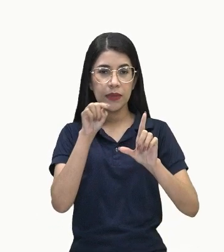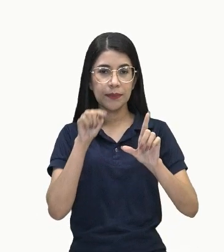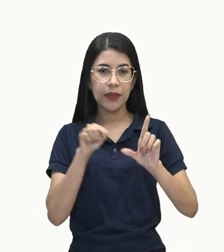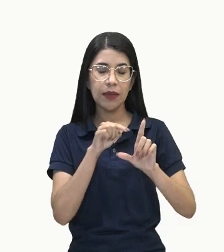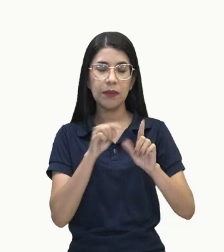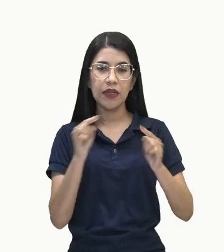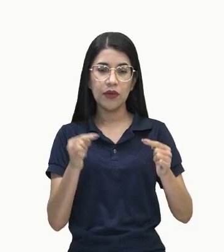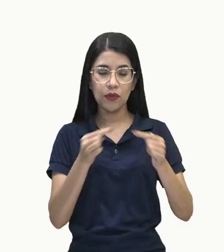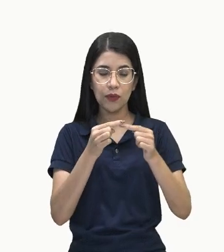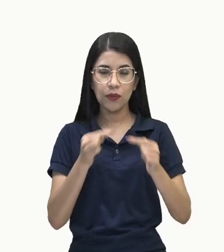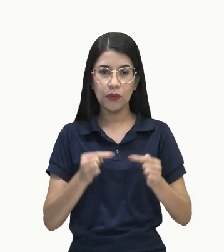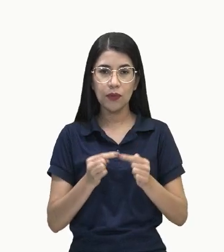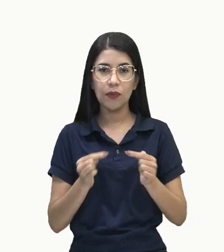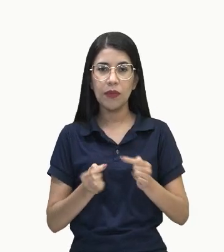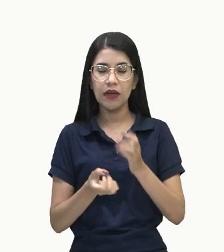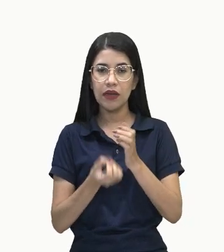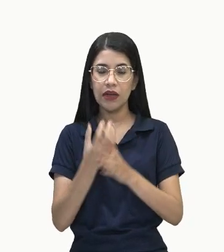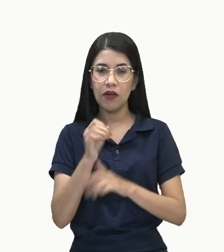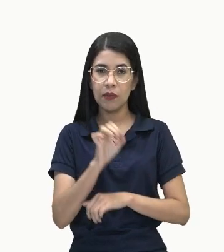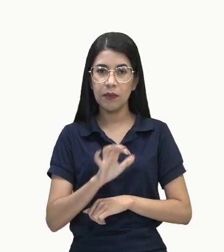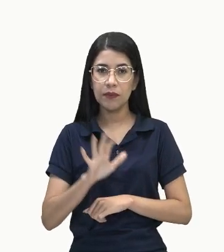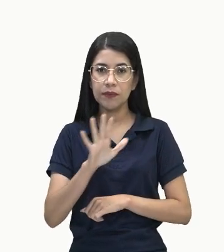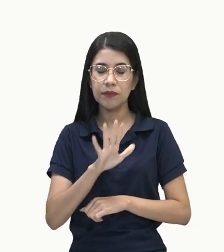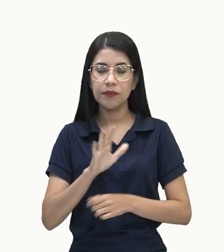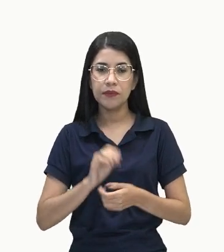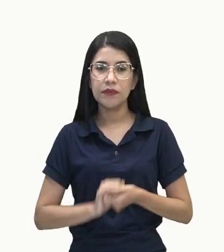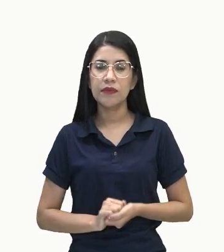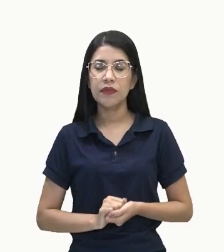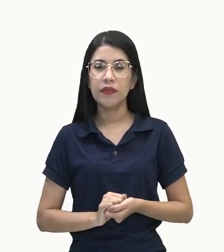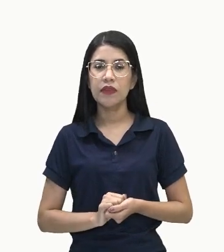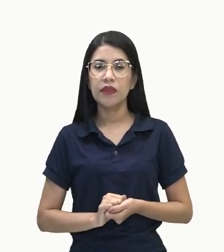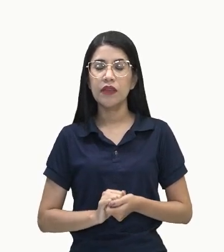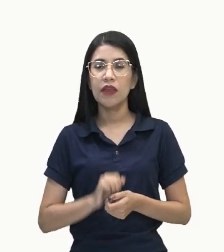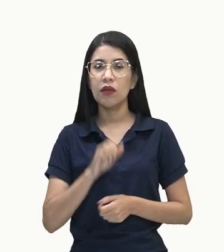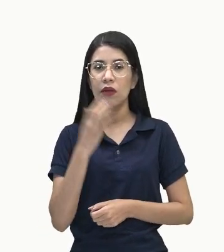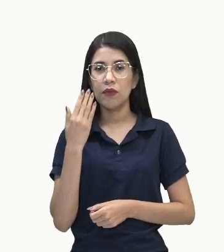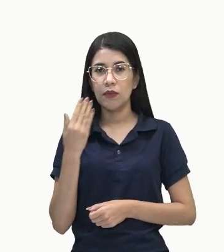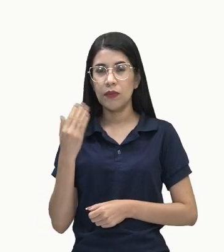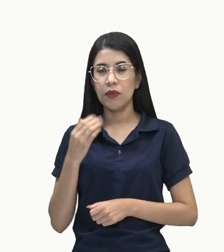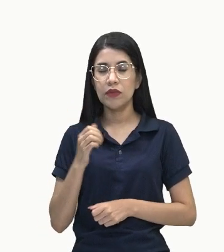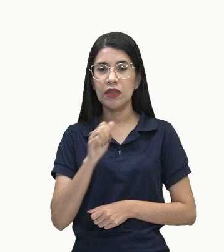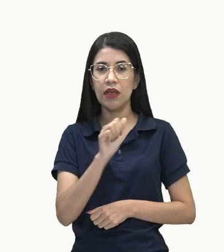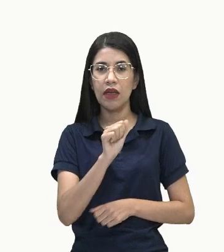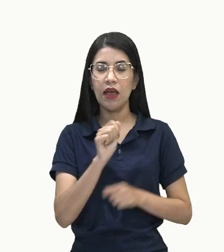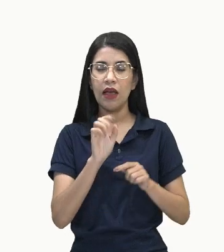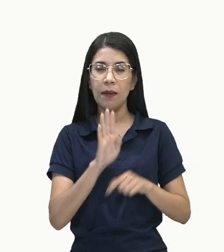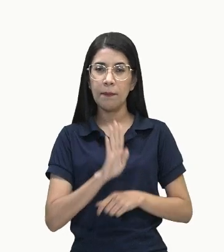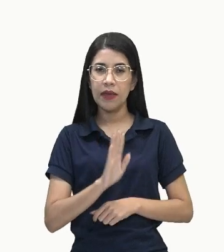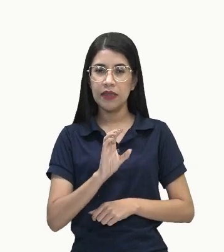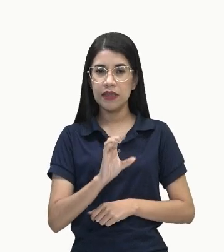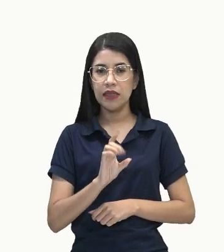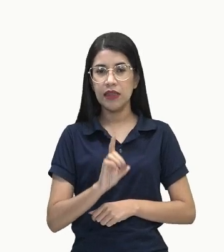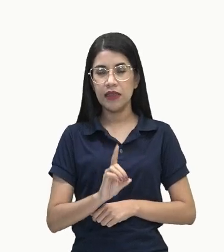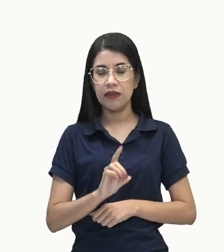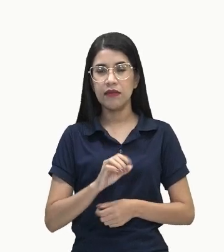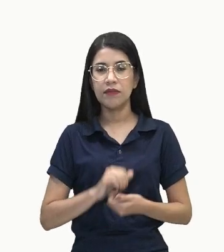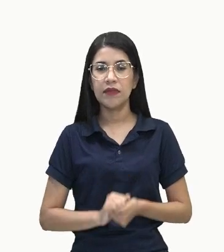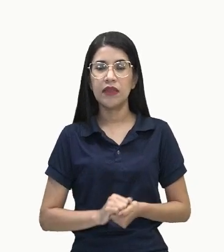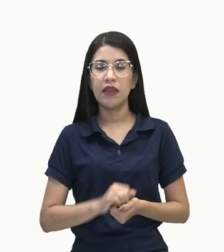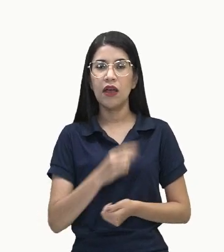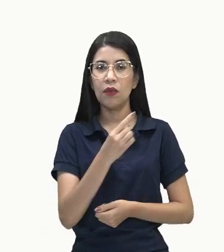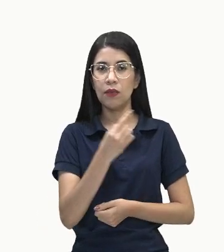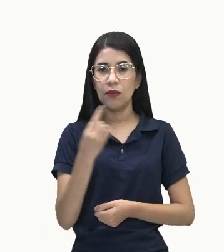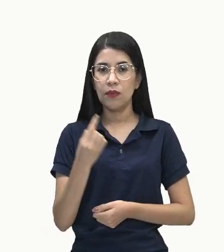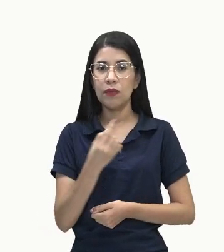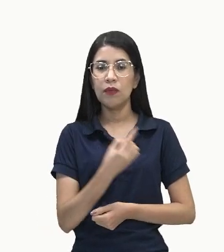conecte-os para formar uma figura. Então aqui nós temos o ponto A, de coordenadas 1 e 1, temos o ponto